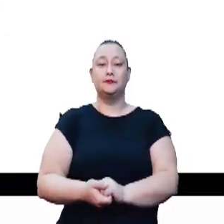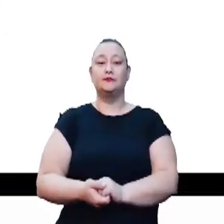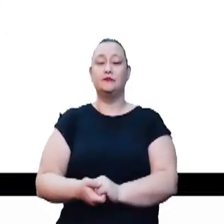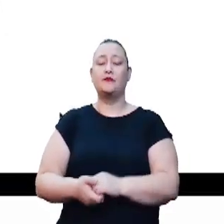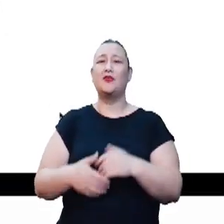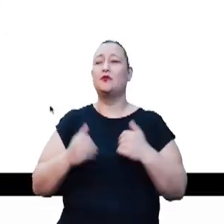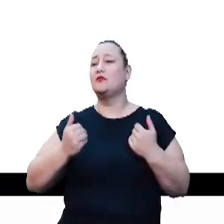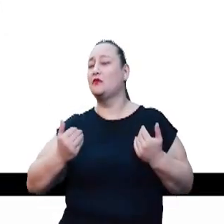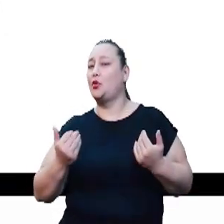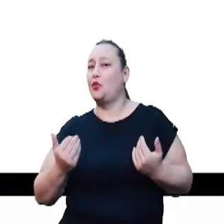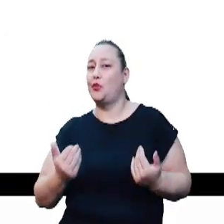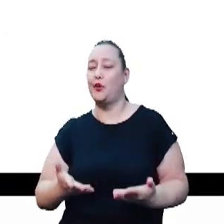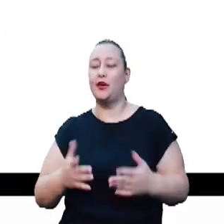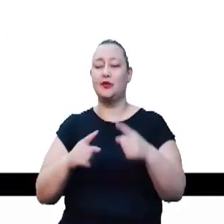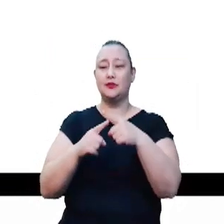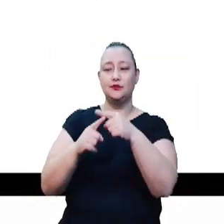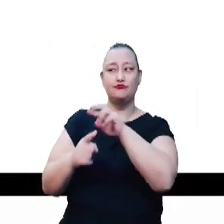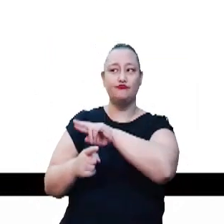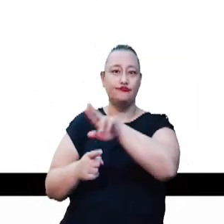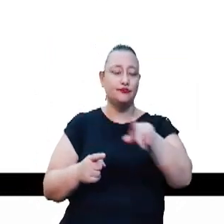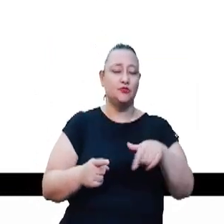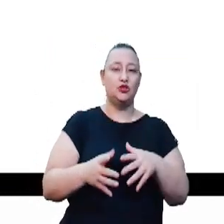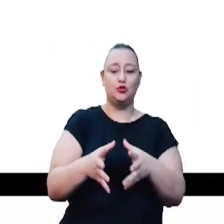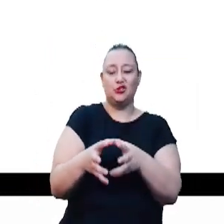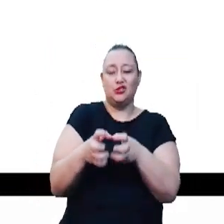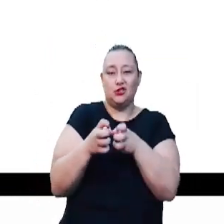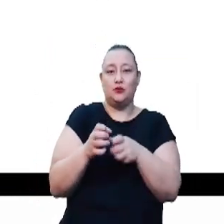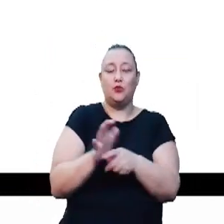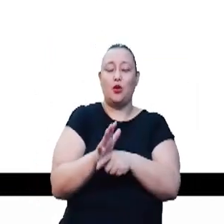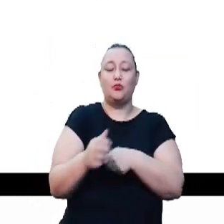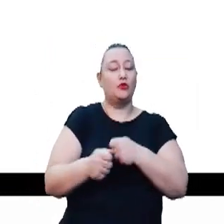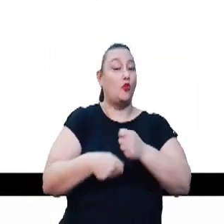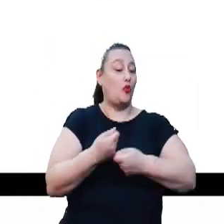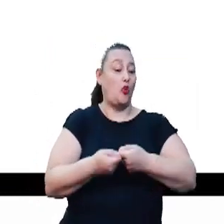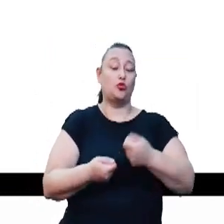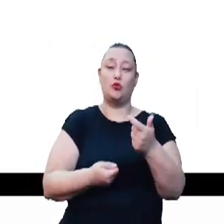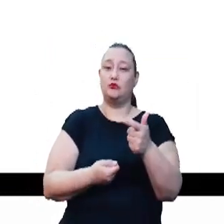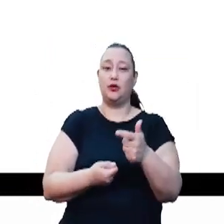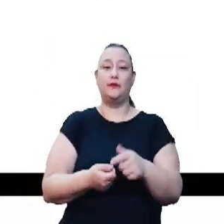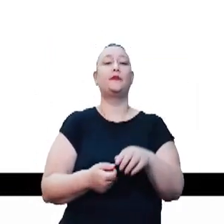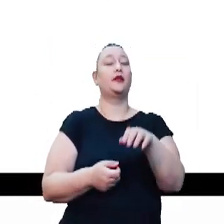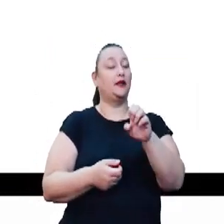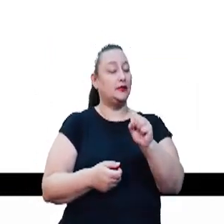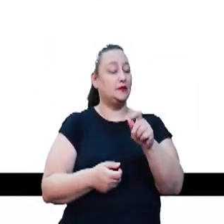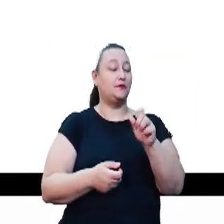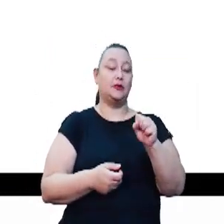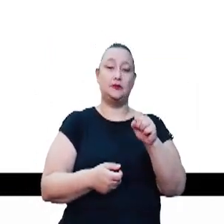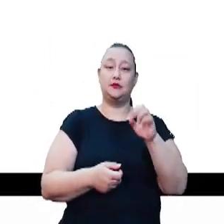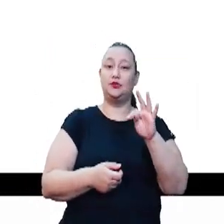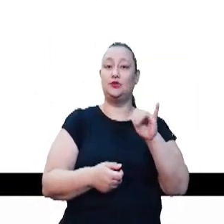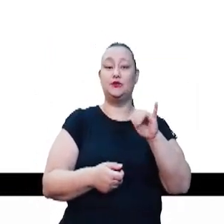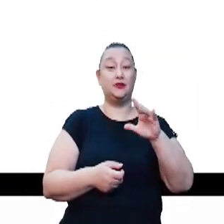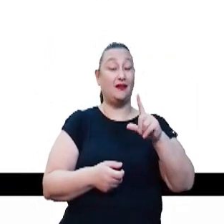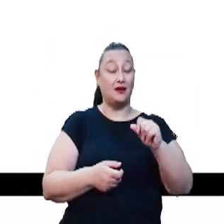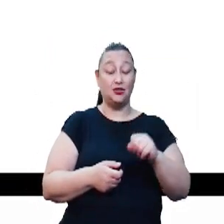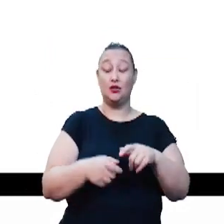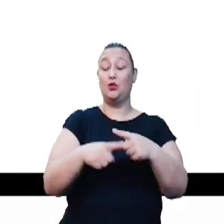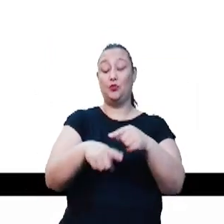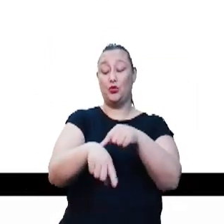quais são esses tipos de contração muscular involuntária? É a espasticidade, né, em que o músculo fica